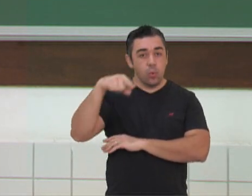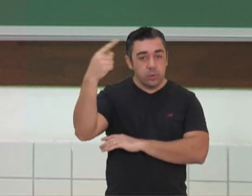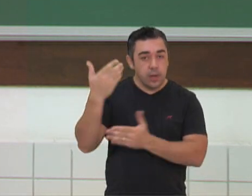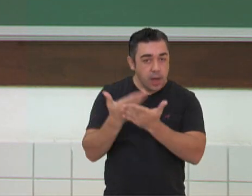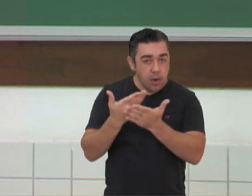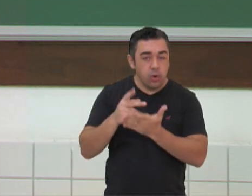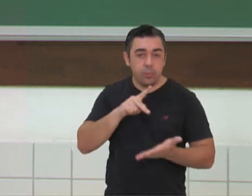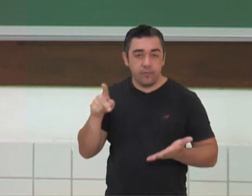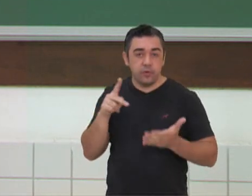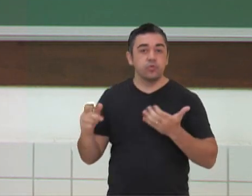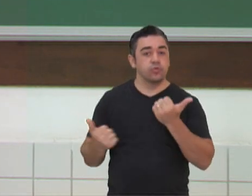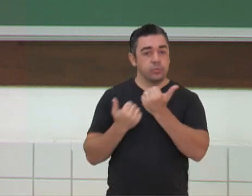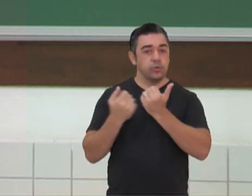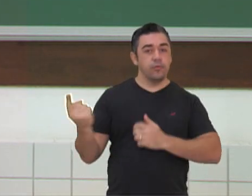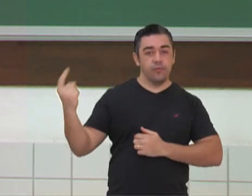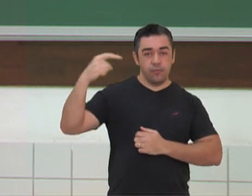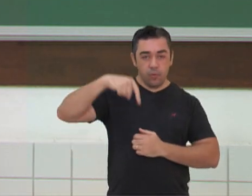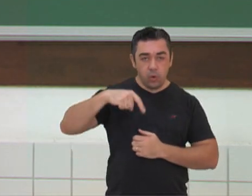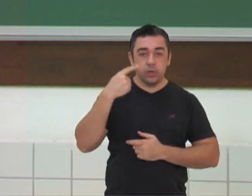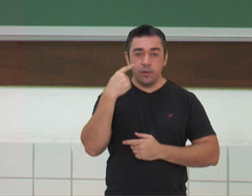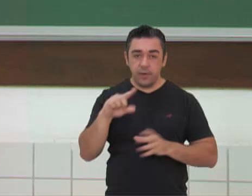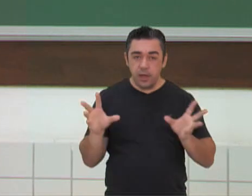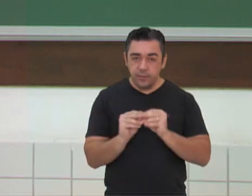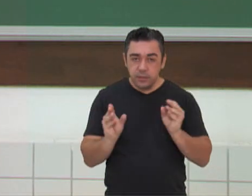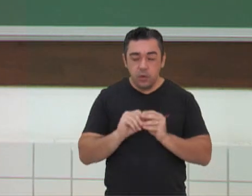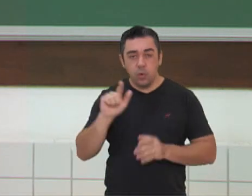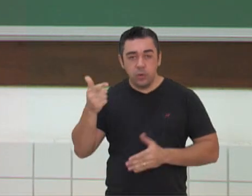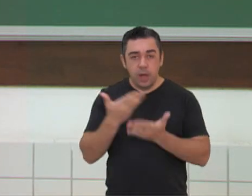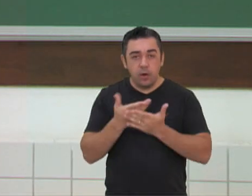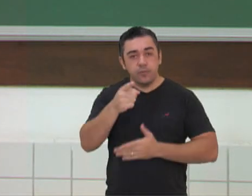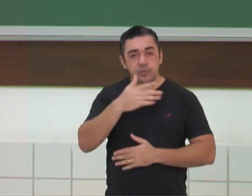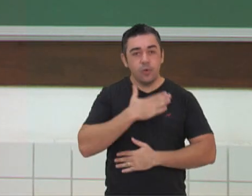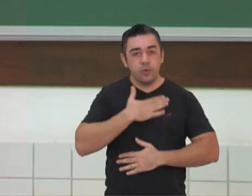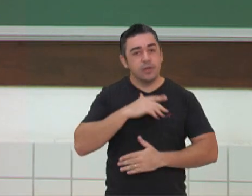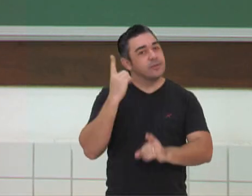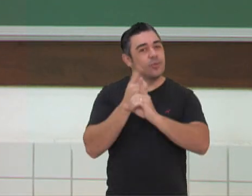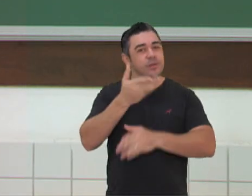Jefferson volta, terminando de revisar as outras aulas. Espero que vocês tenham gostado e